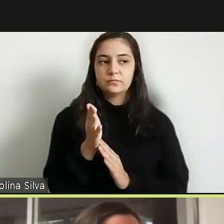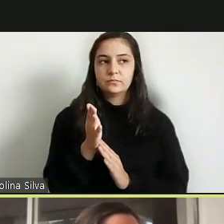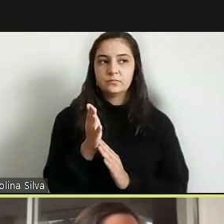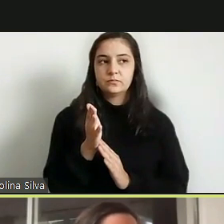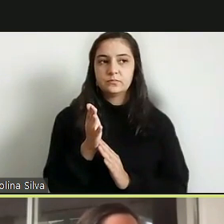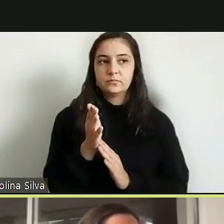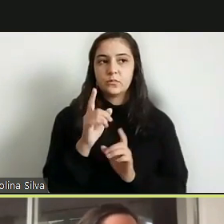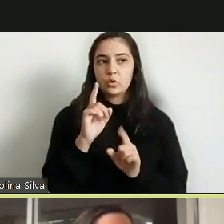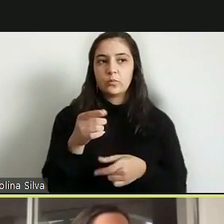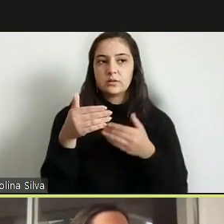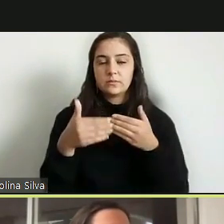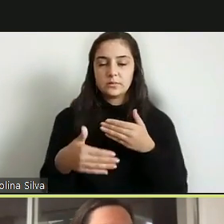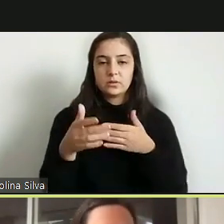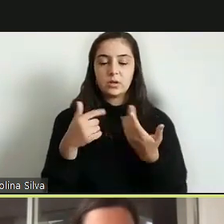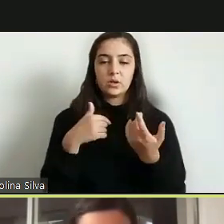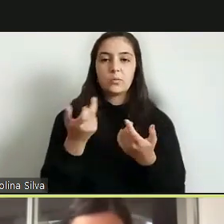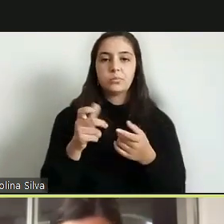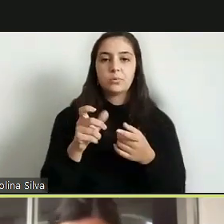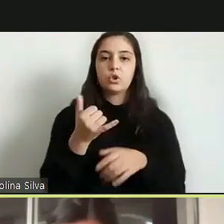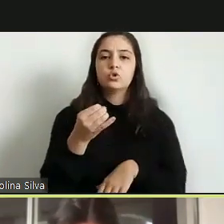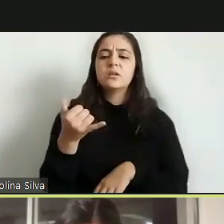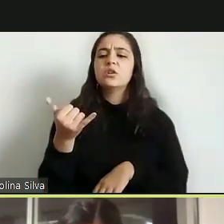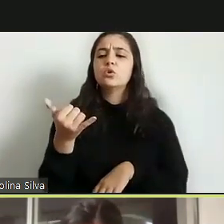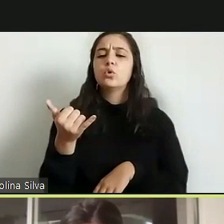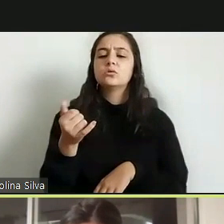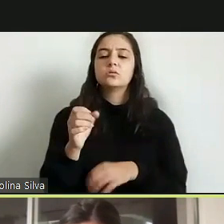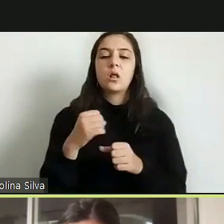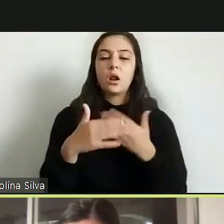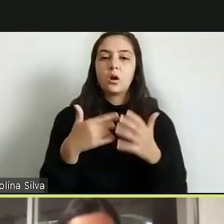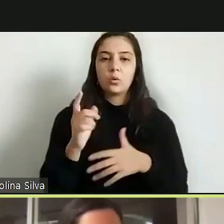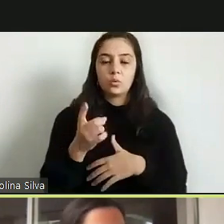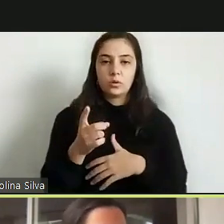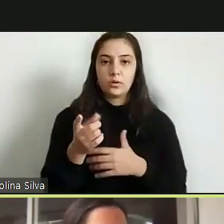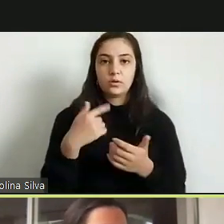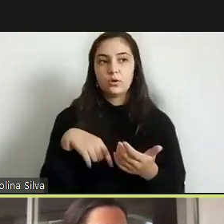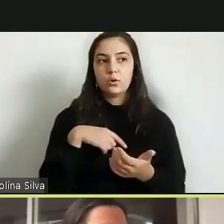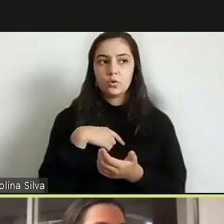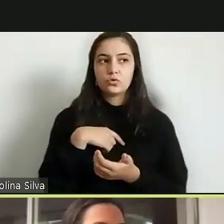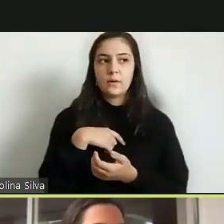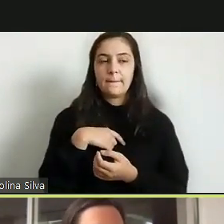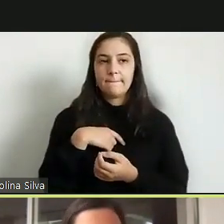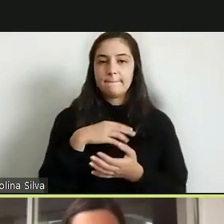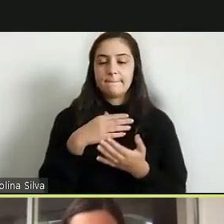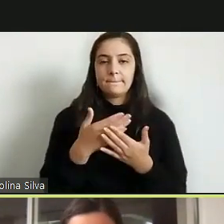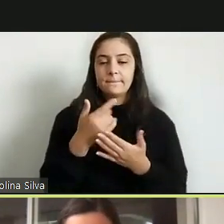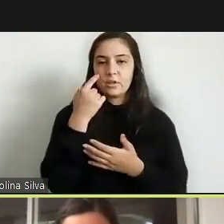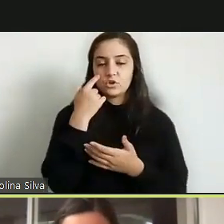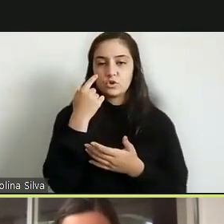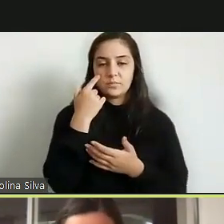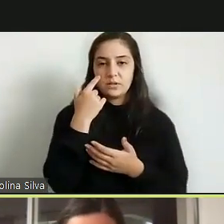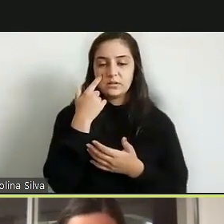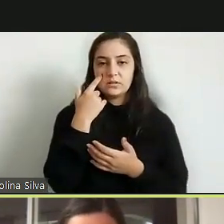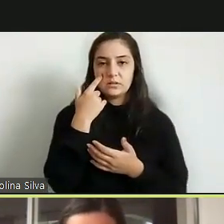começa aqui. Pronto. Portanto, o que é que acontece em 2012? Estamos em plena